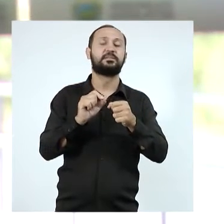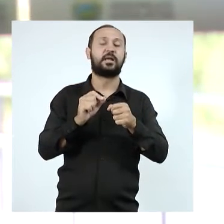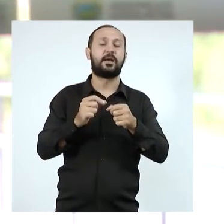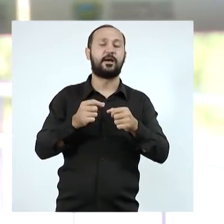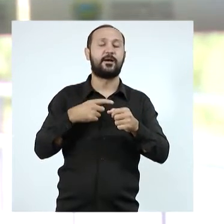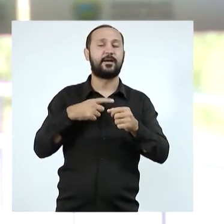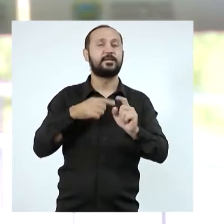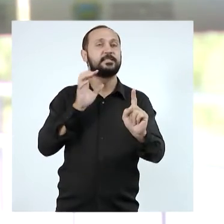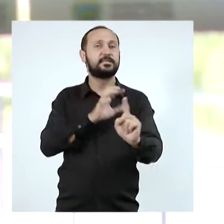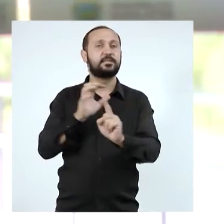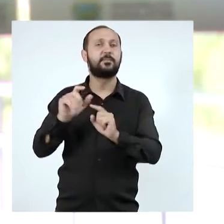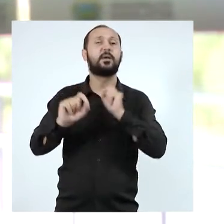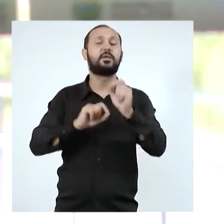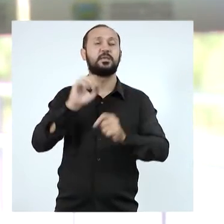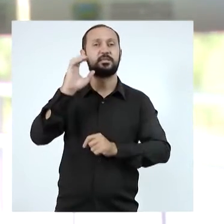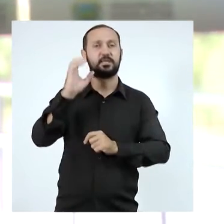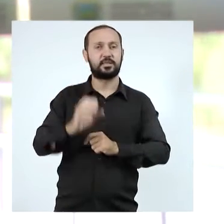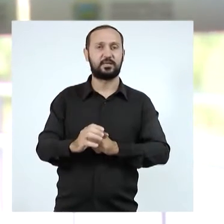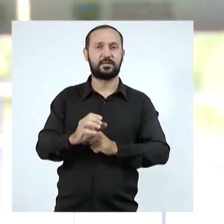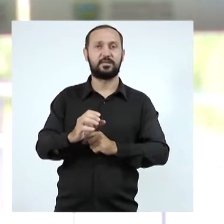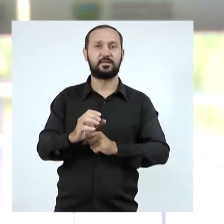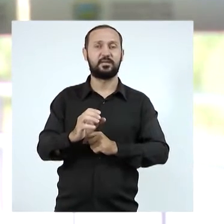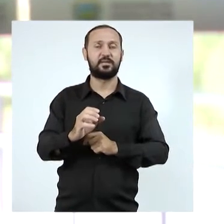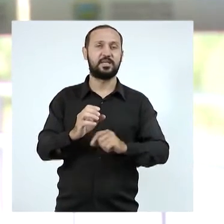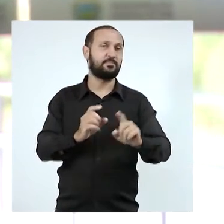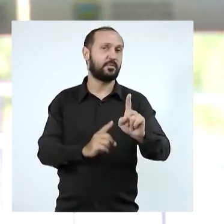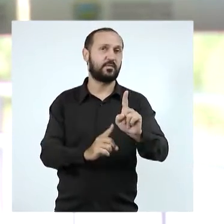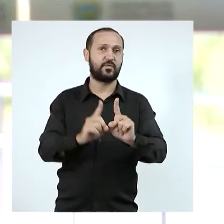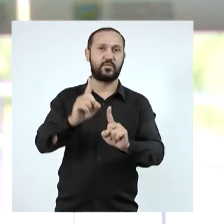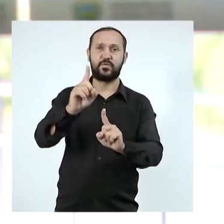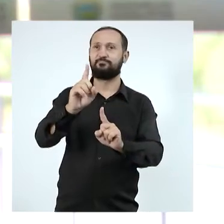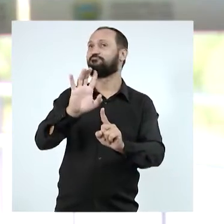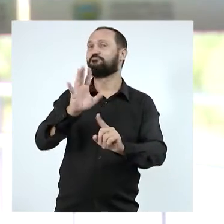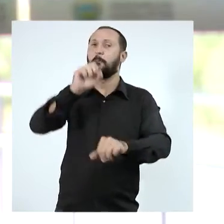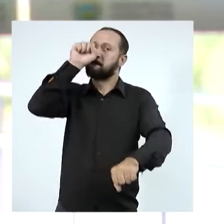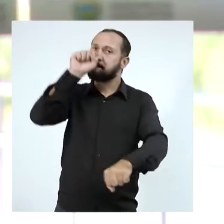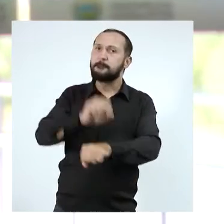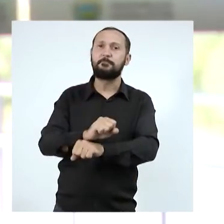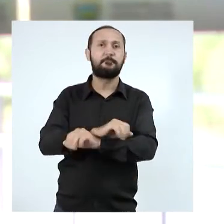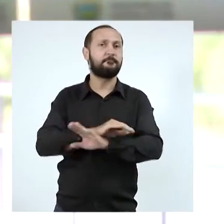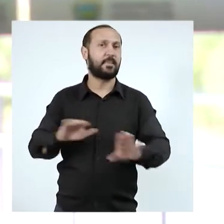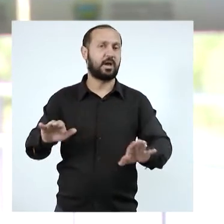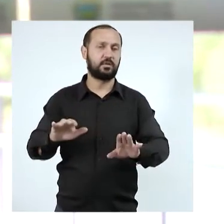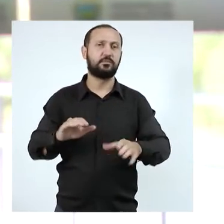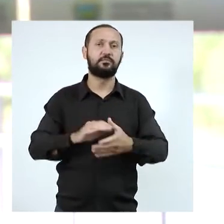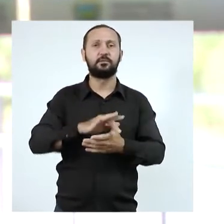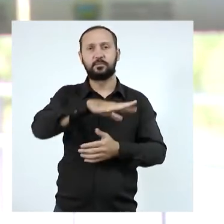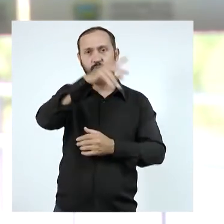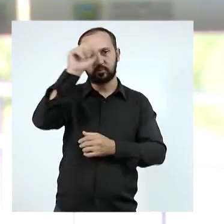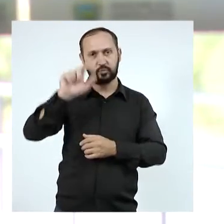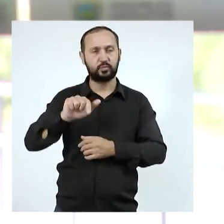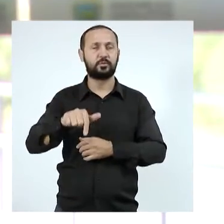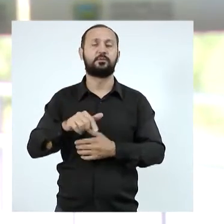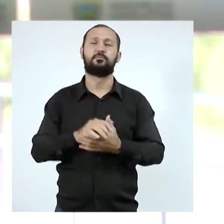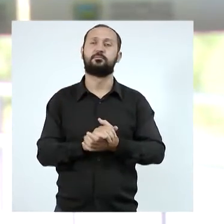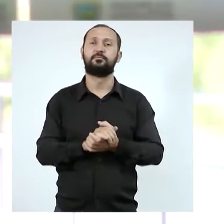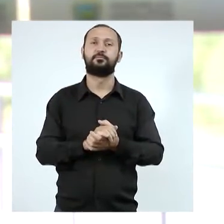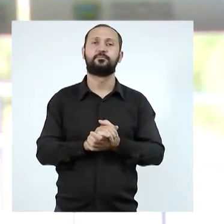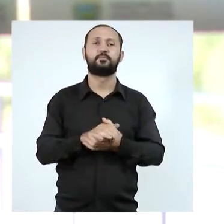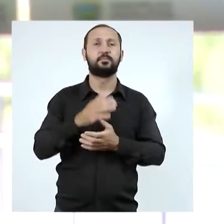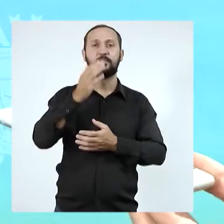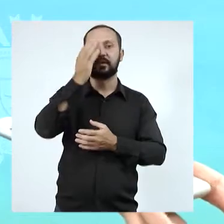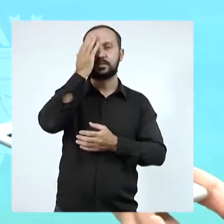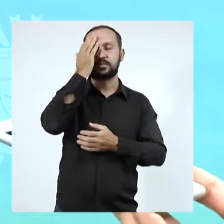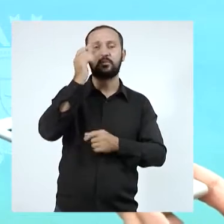denúncias precisam ser reforçadas para que esse tipo de criminalidade não volte a atingir patamares assustadores em Mato Grosso